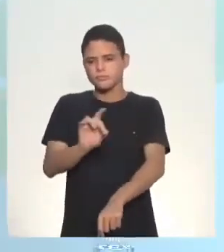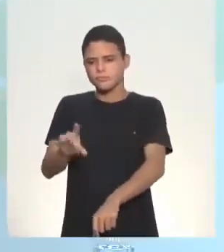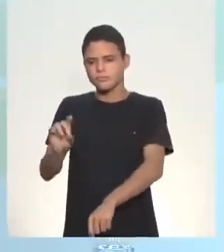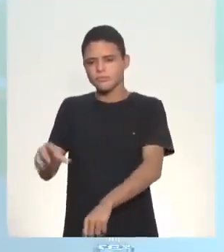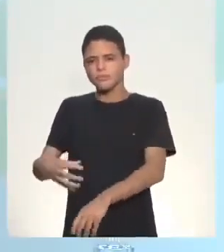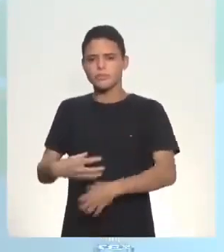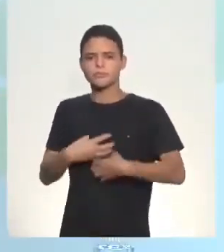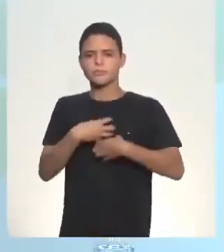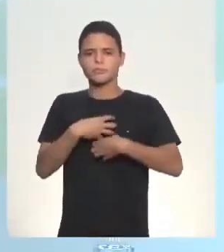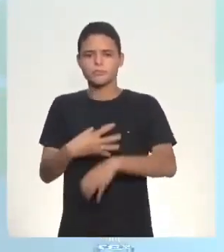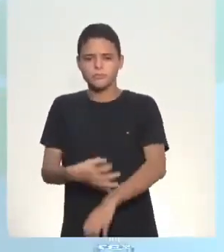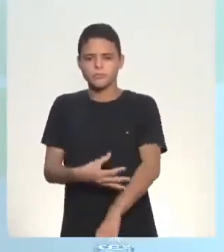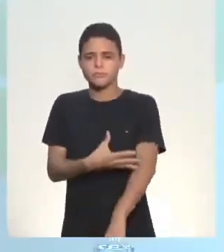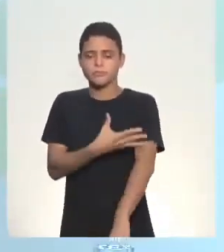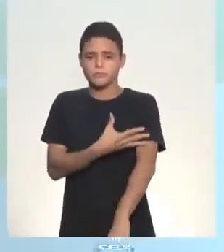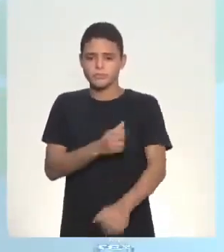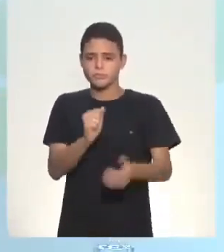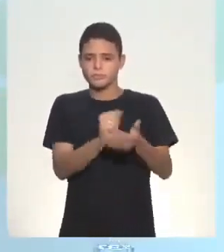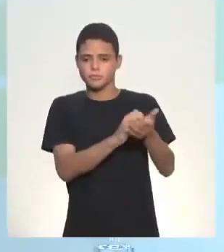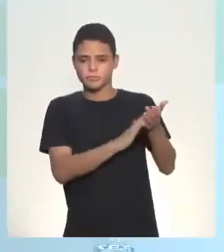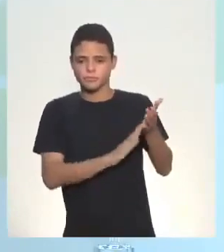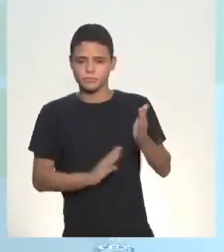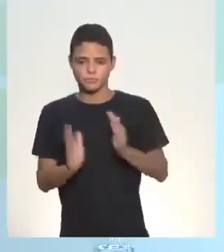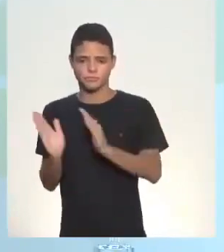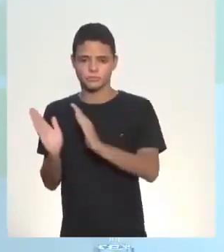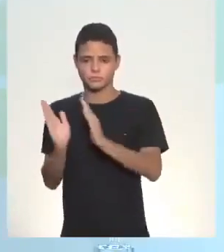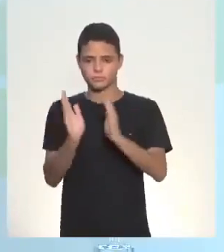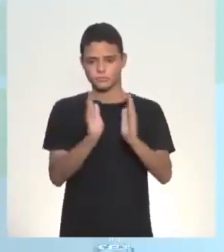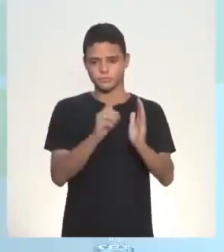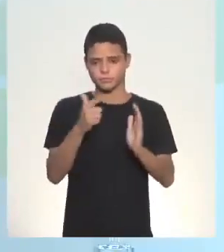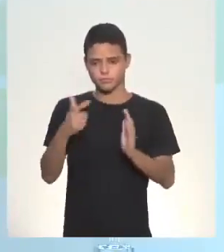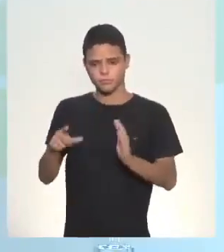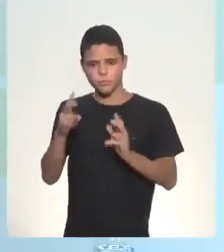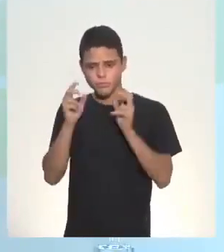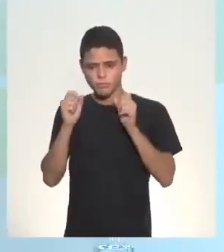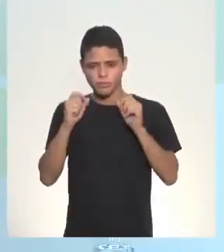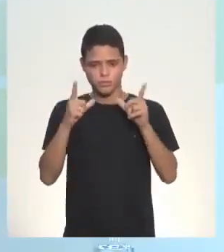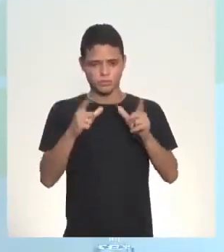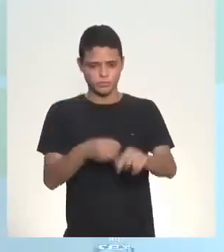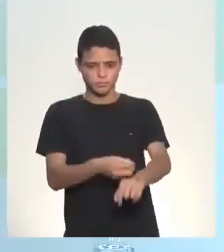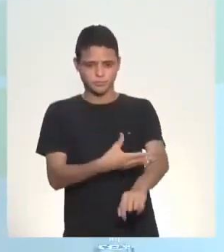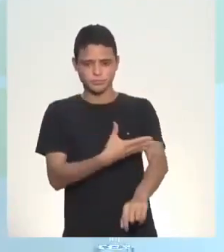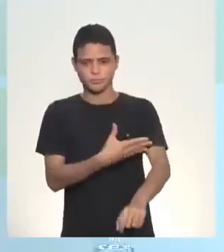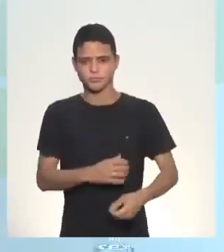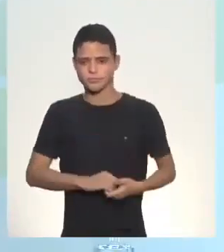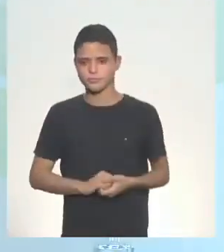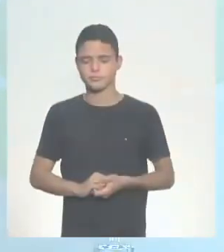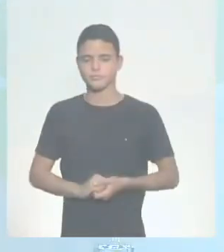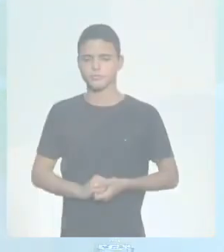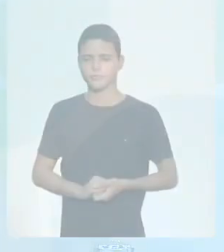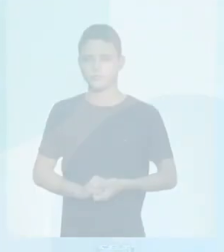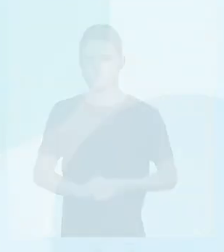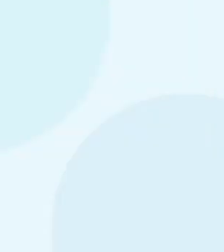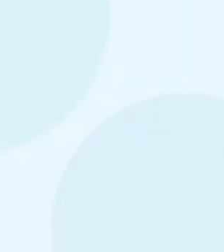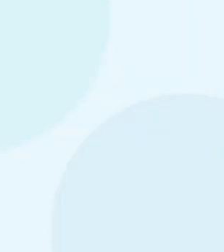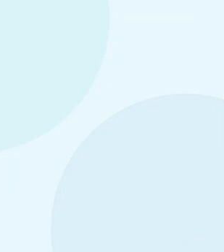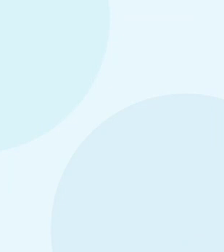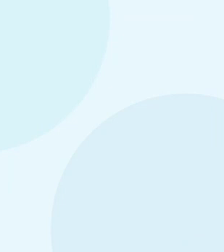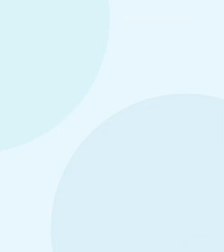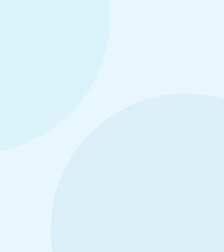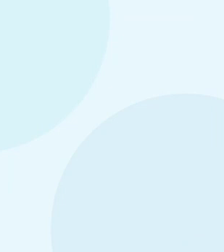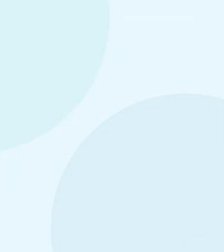Vamos tentar fazer esse exercício? Vou colocar mais uma vez e a gente presta atenção nas emoções das personagens envolvidas.